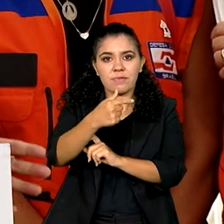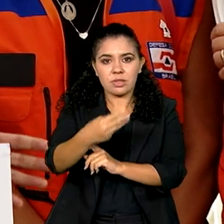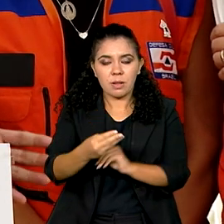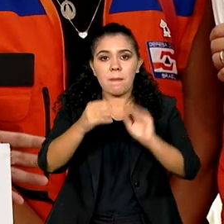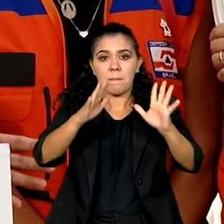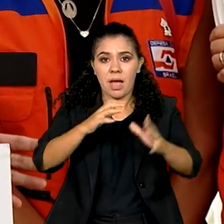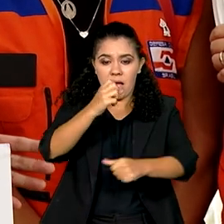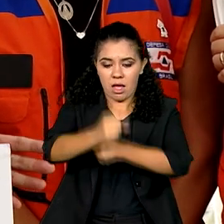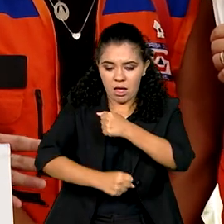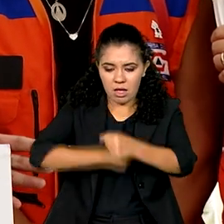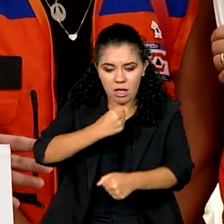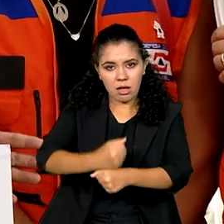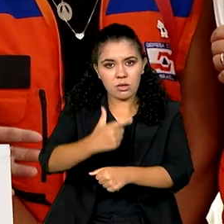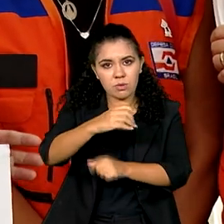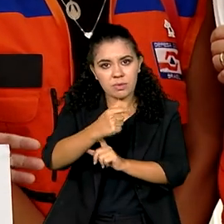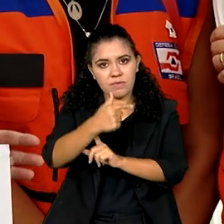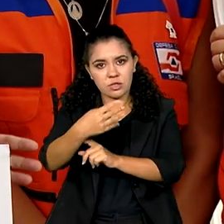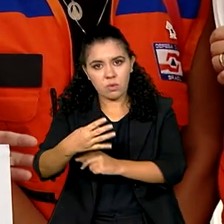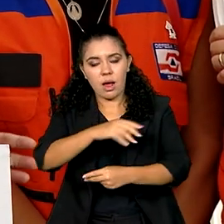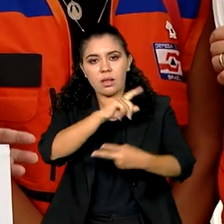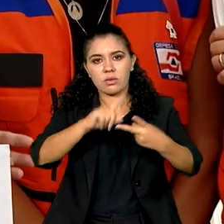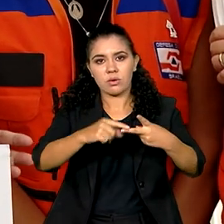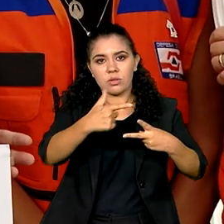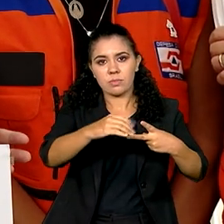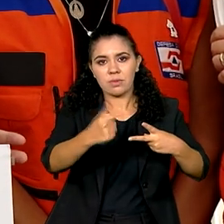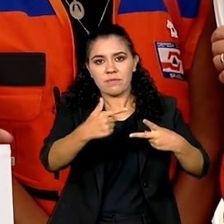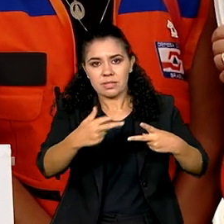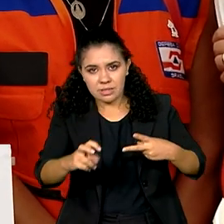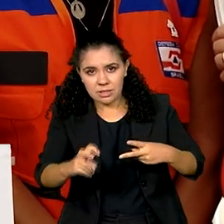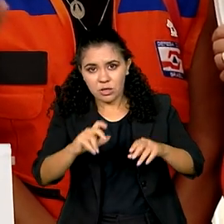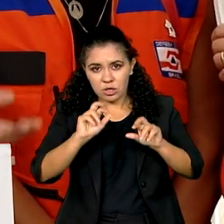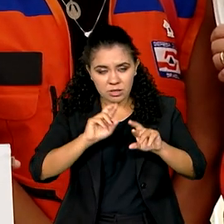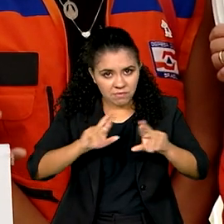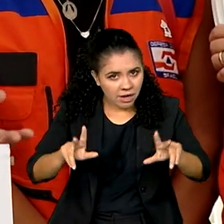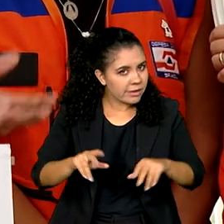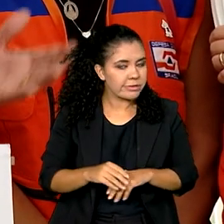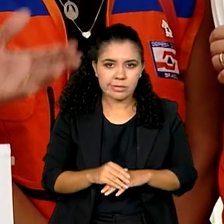diferente por conta do El Niño. Então, provavelmente, nós teremos mais desafios.